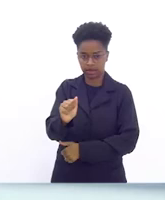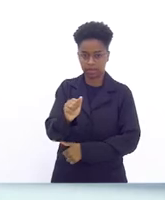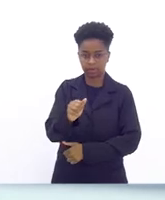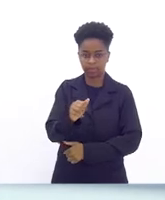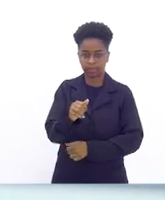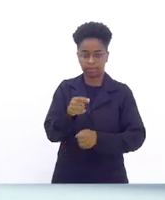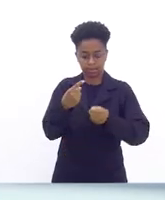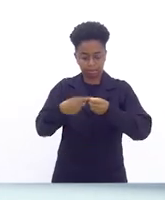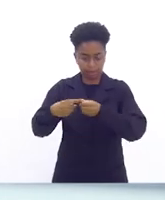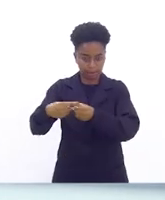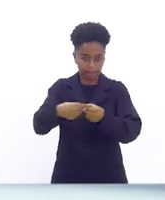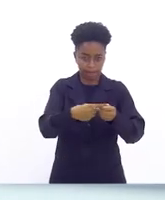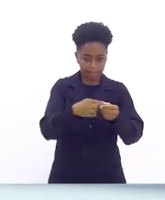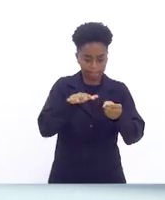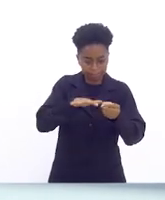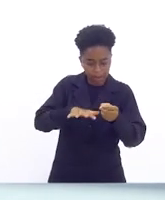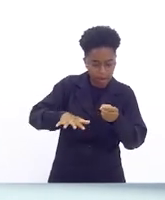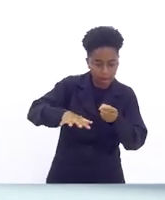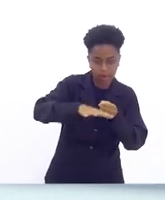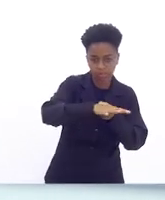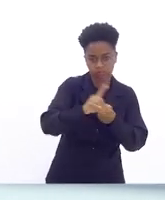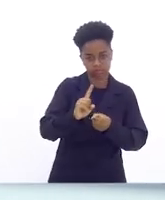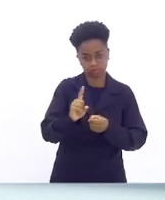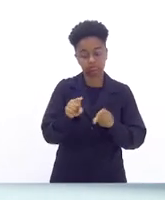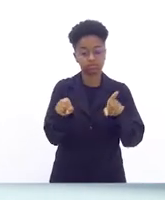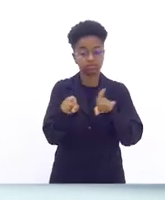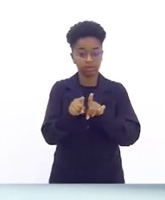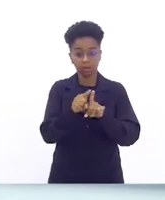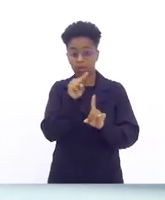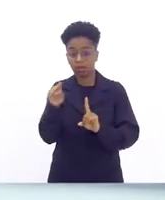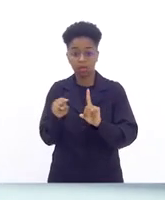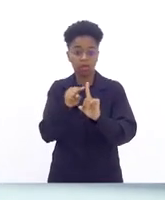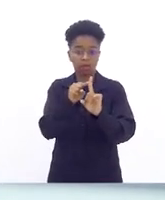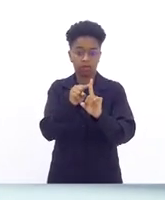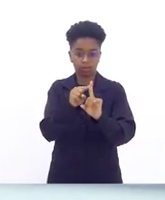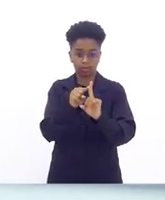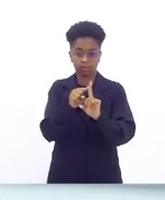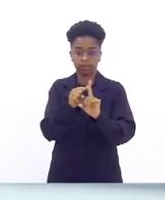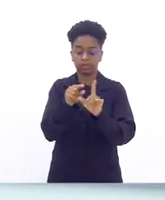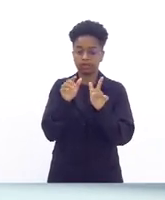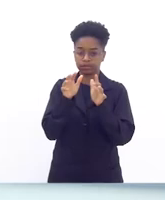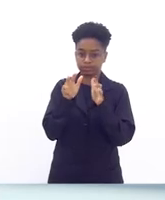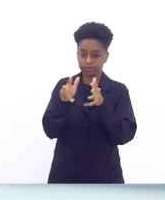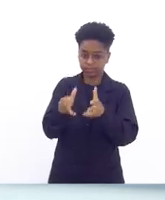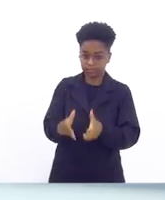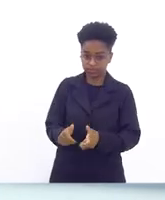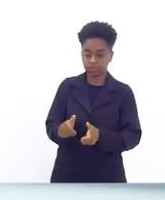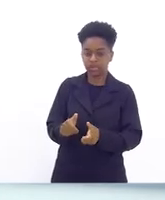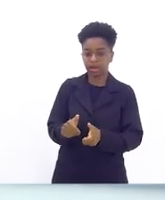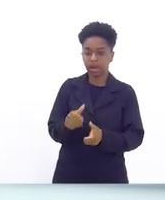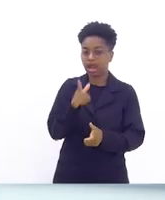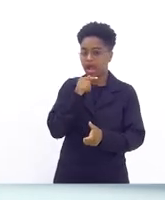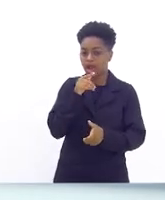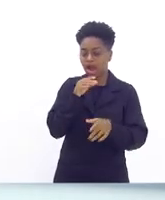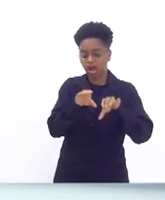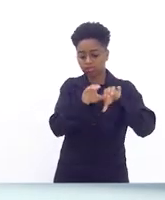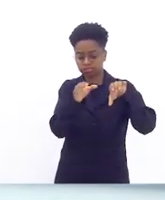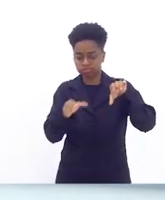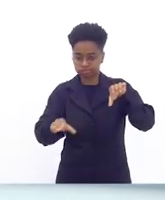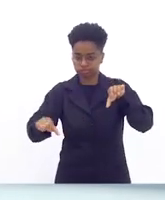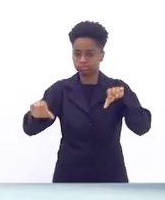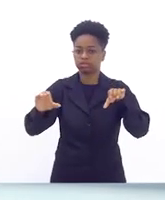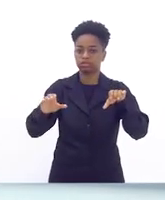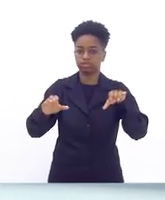do entorno da Bahia de Guanabara mas também na questão do saneamento é para o estado inteiro